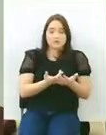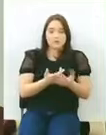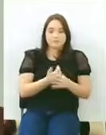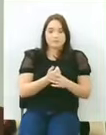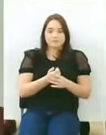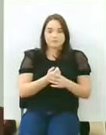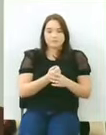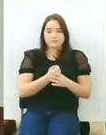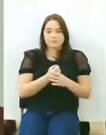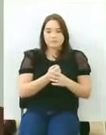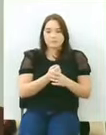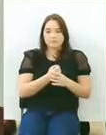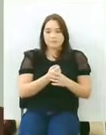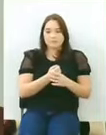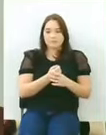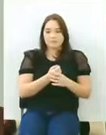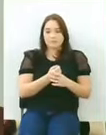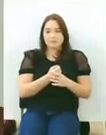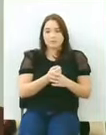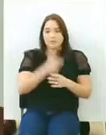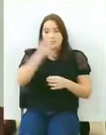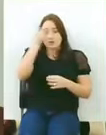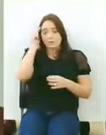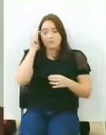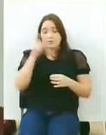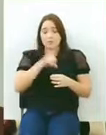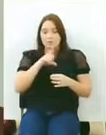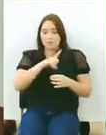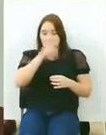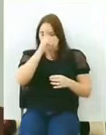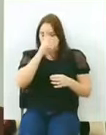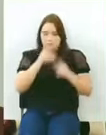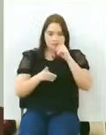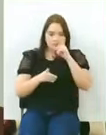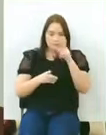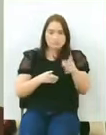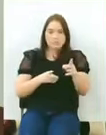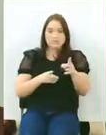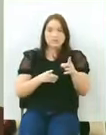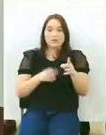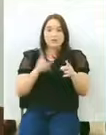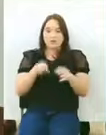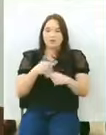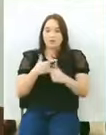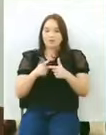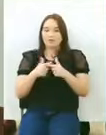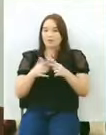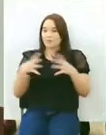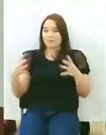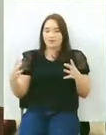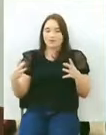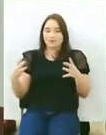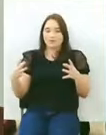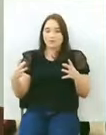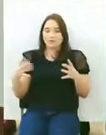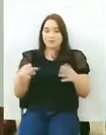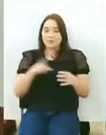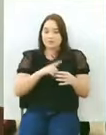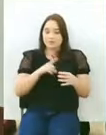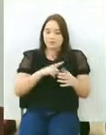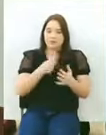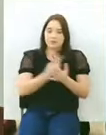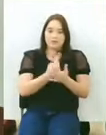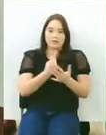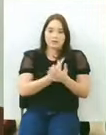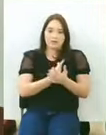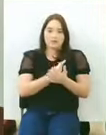problema. É claro que quando alguém que está na liderança cai nesse problema, o problema é maior. Ele